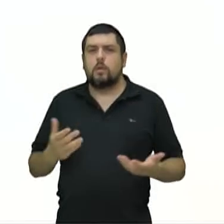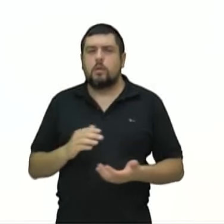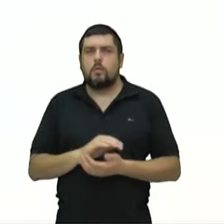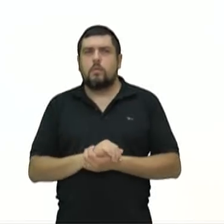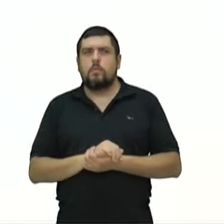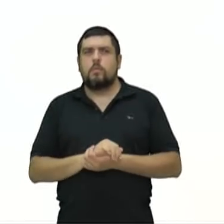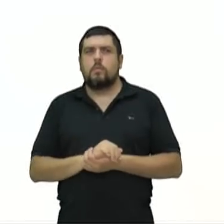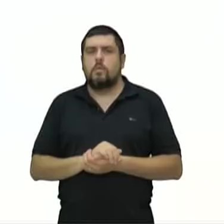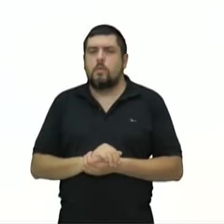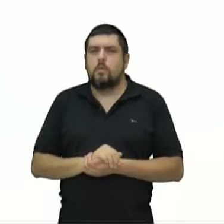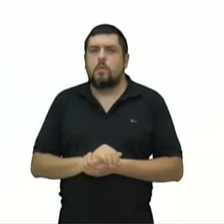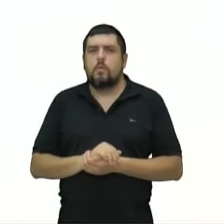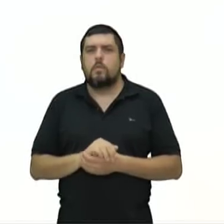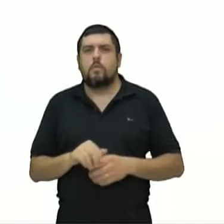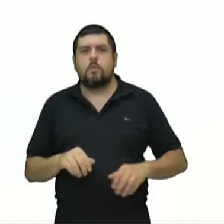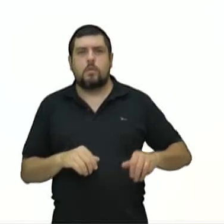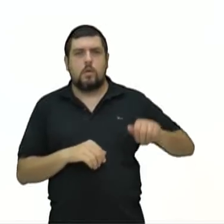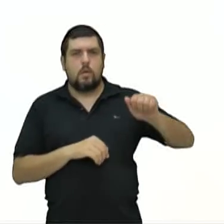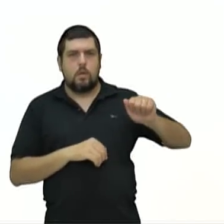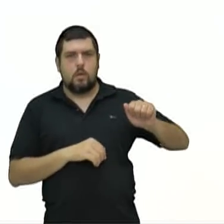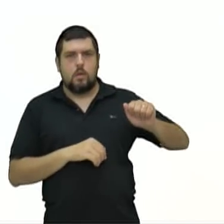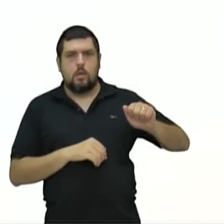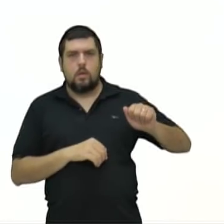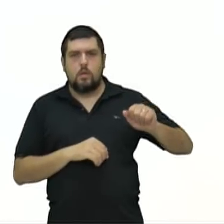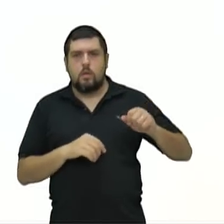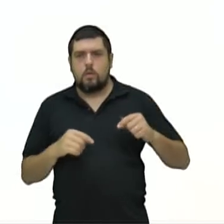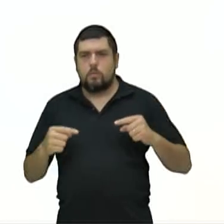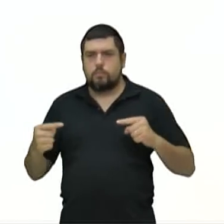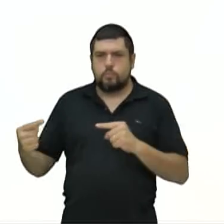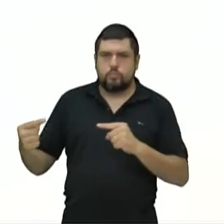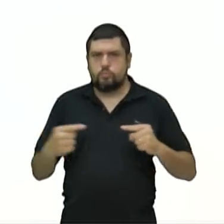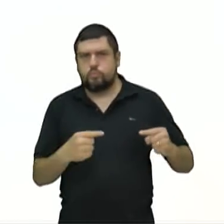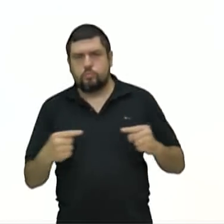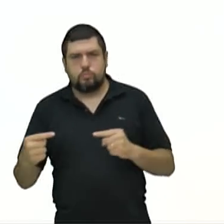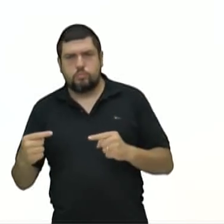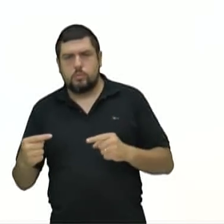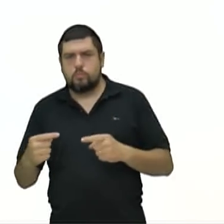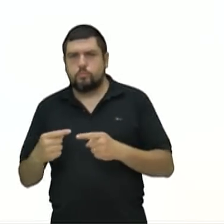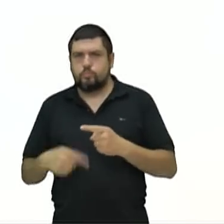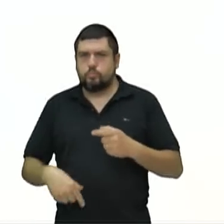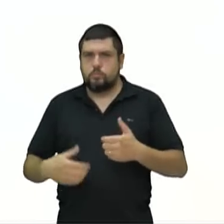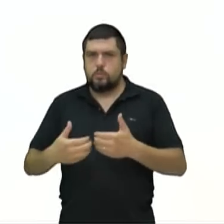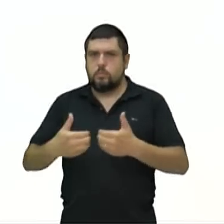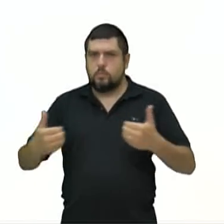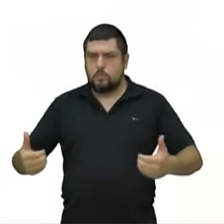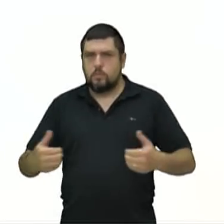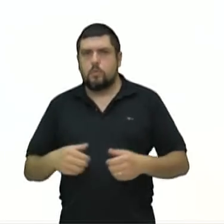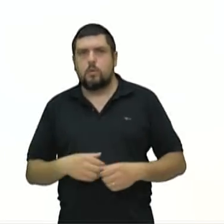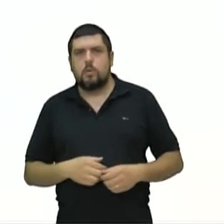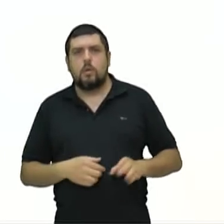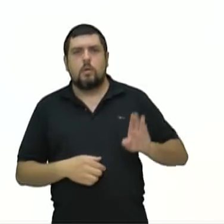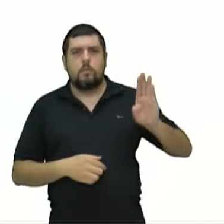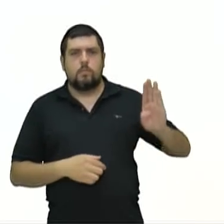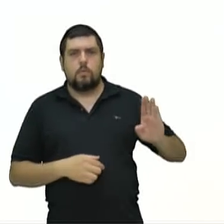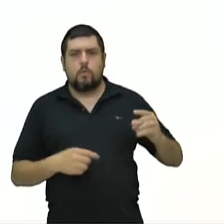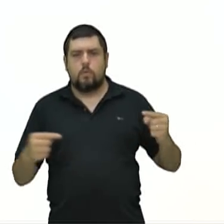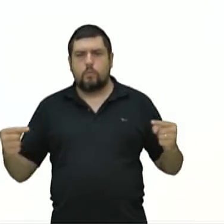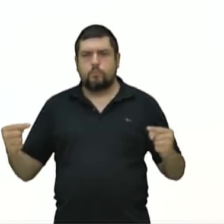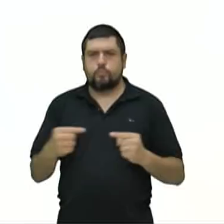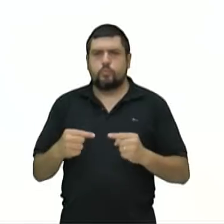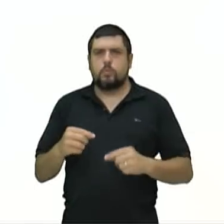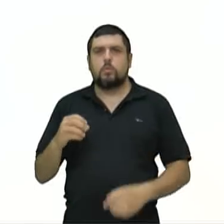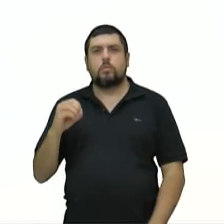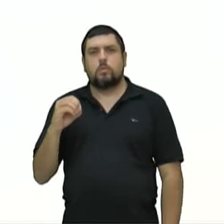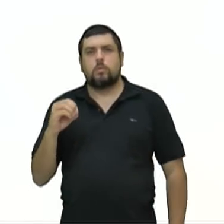ação e reação não atua em um mesmo corpo? B. A força resultante sobre o móvel é sempre nula? C.